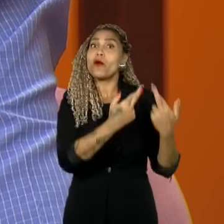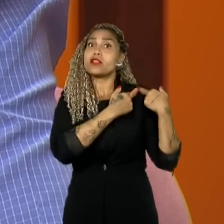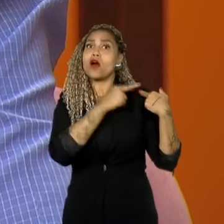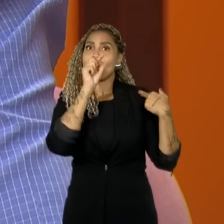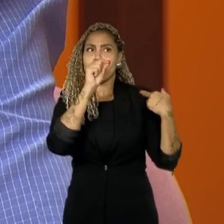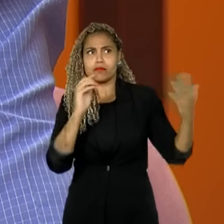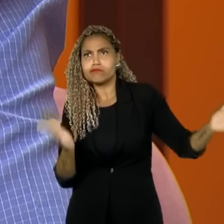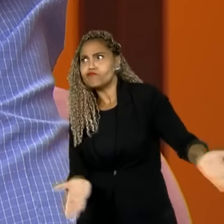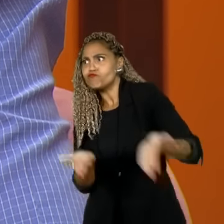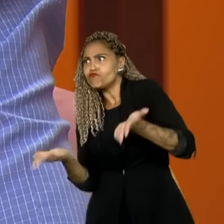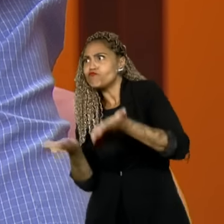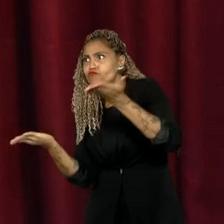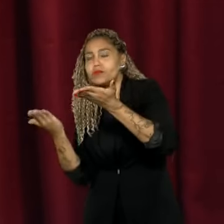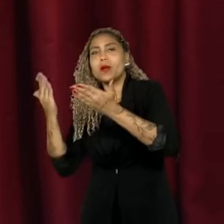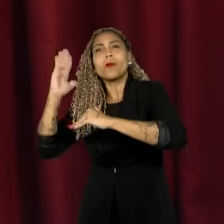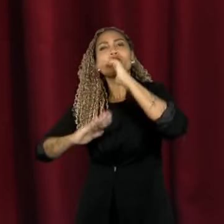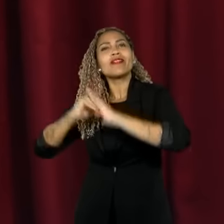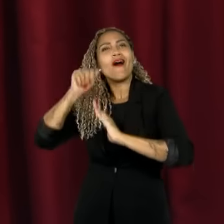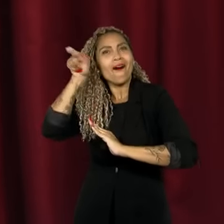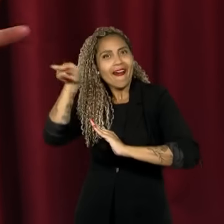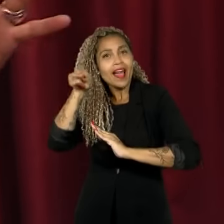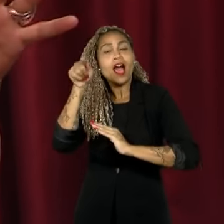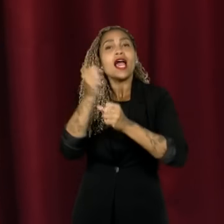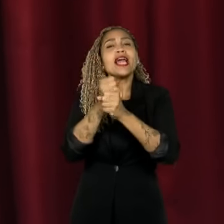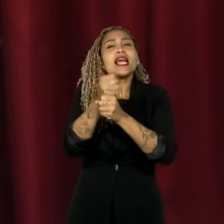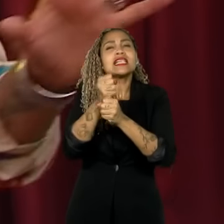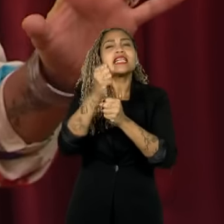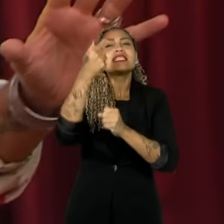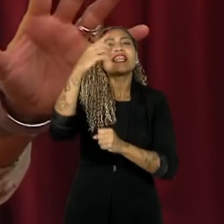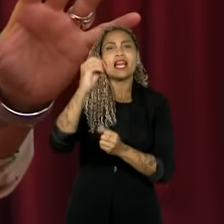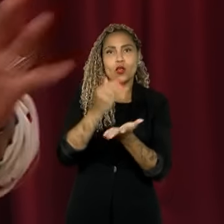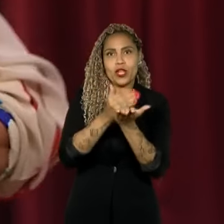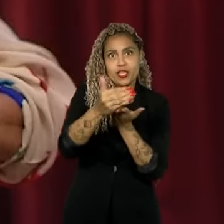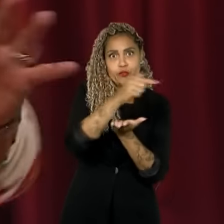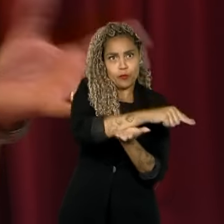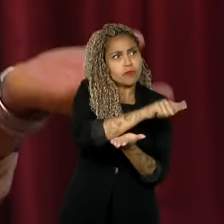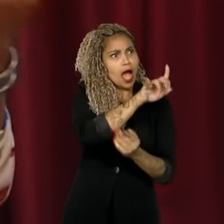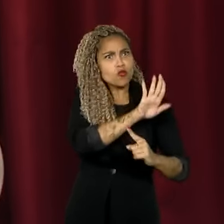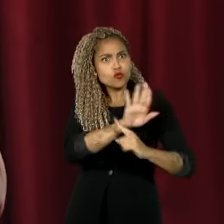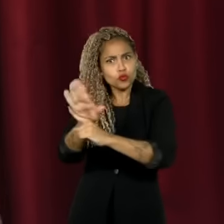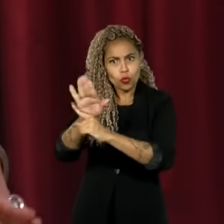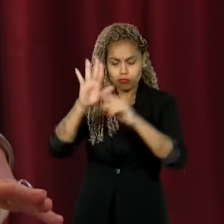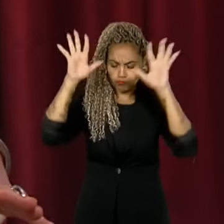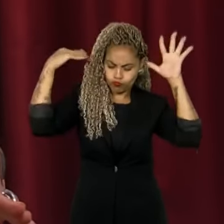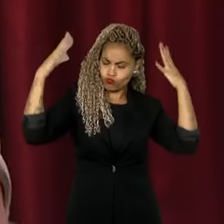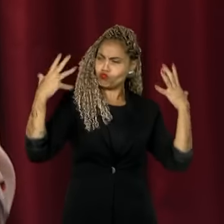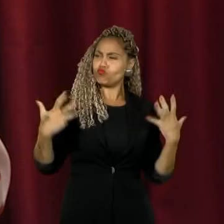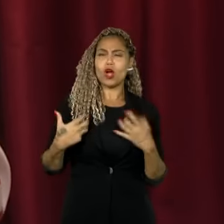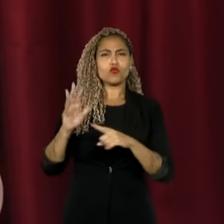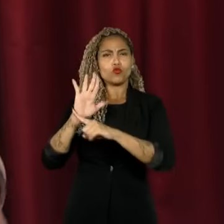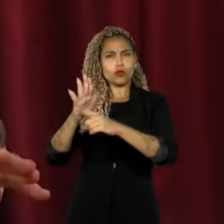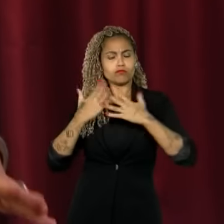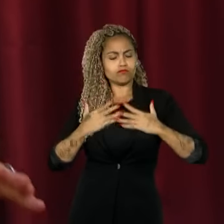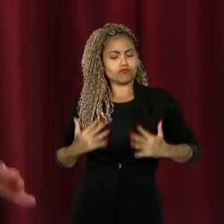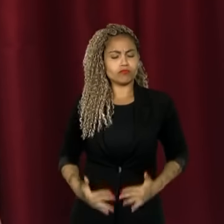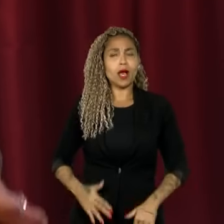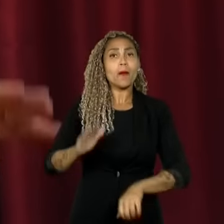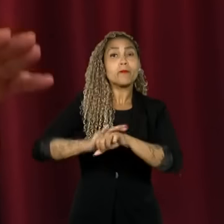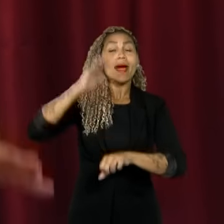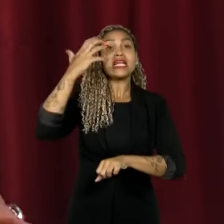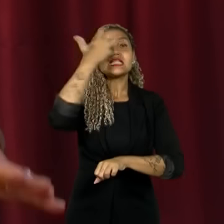no início dos anos 70. Com ele, ela mudou o visual, passou a cantar mais samba e se tornou uma